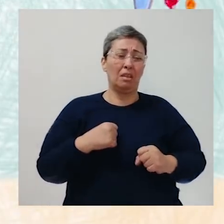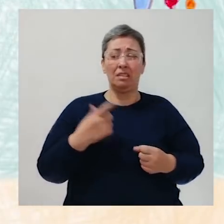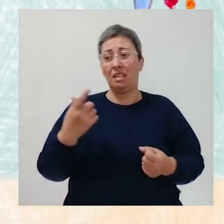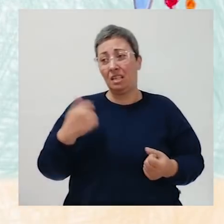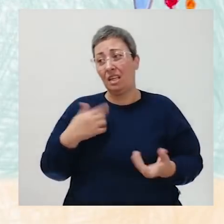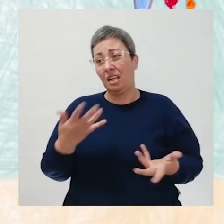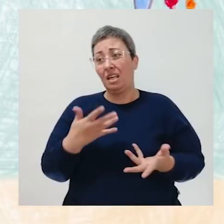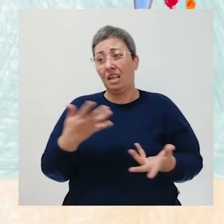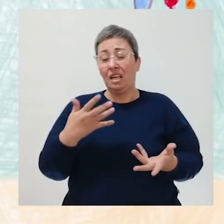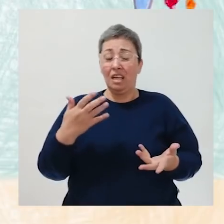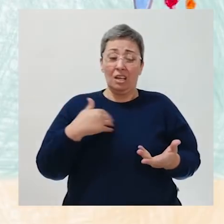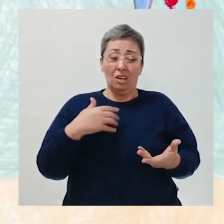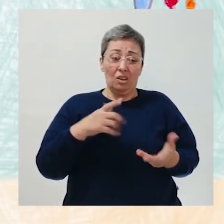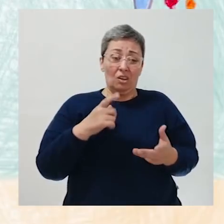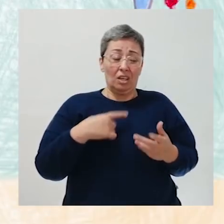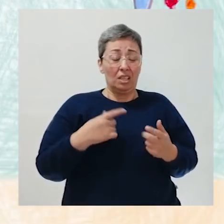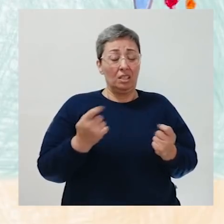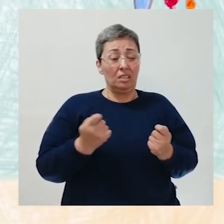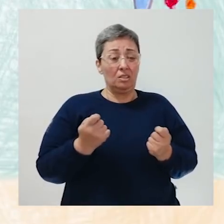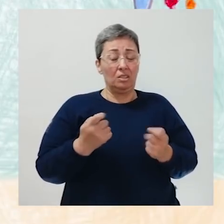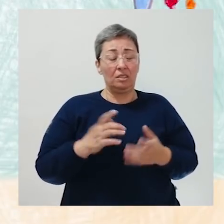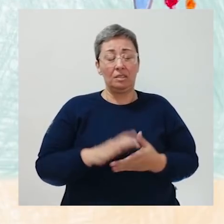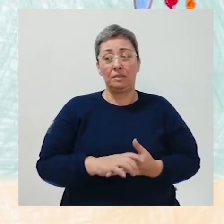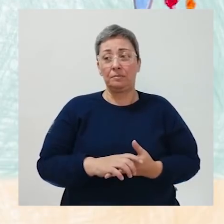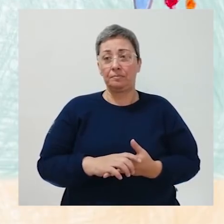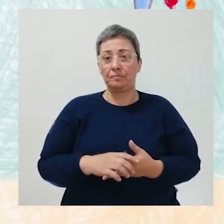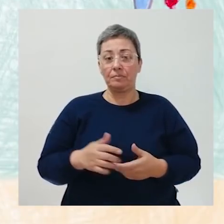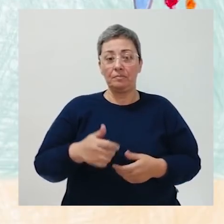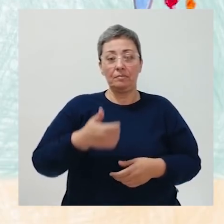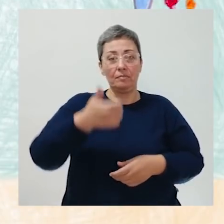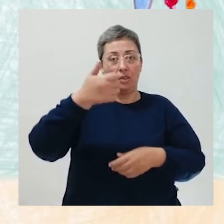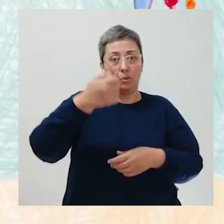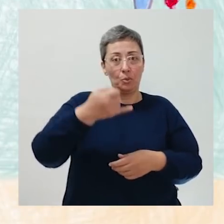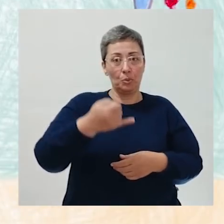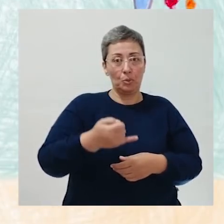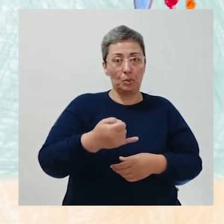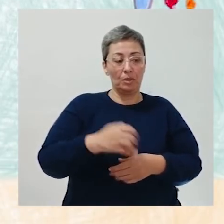Acho que agora a situação está sob controle.